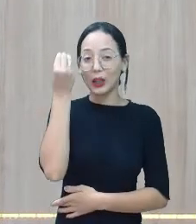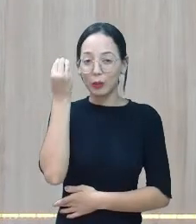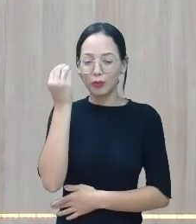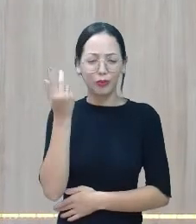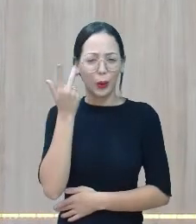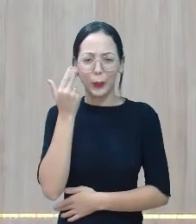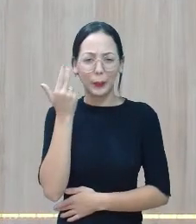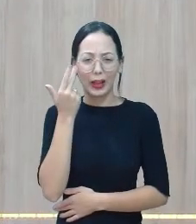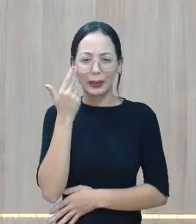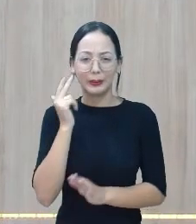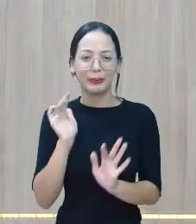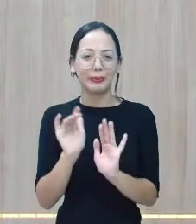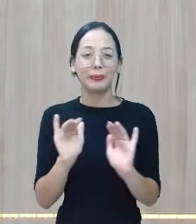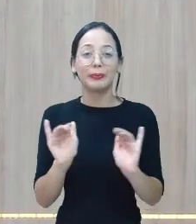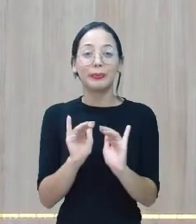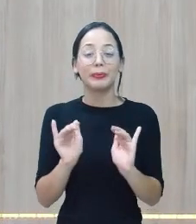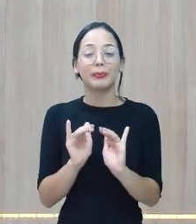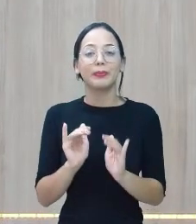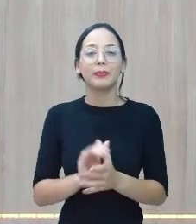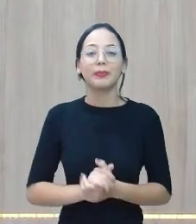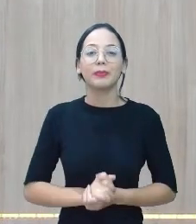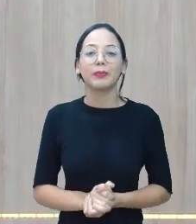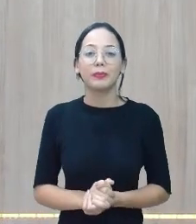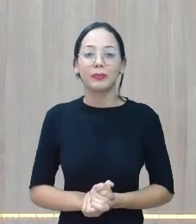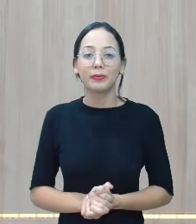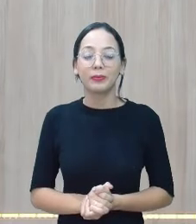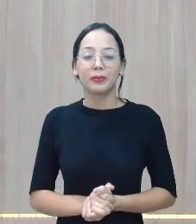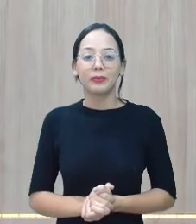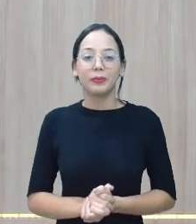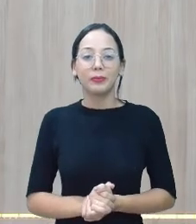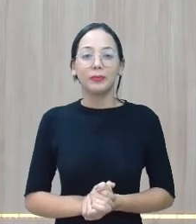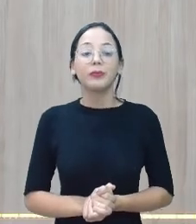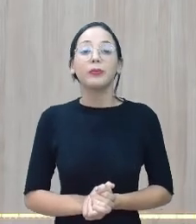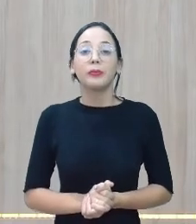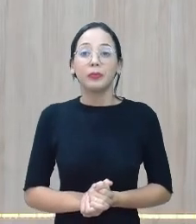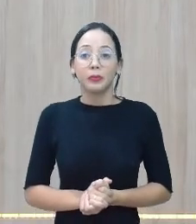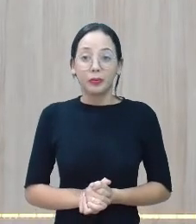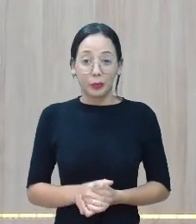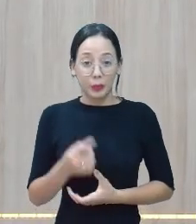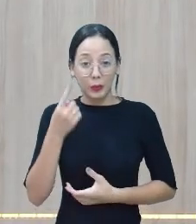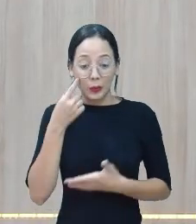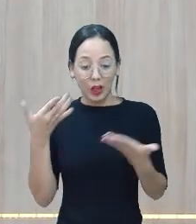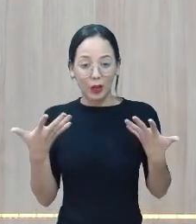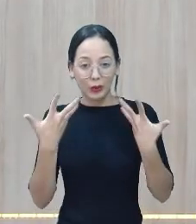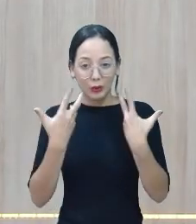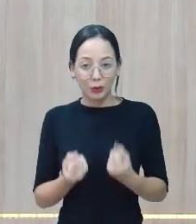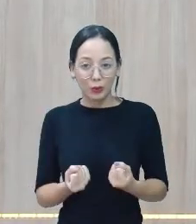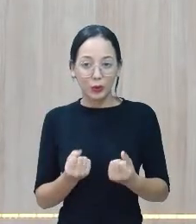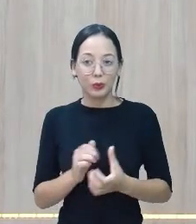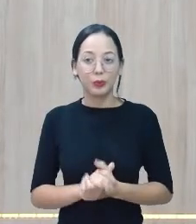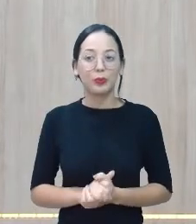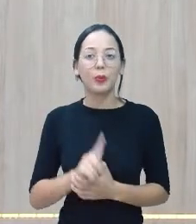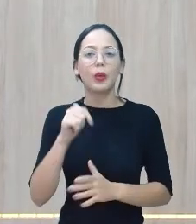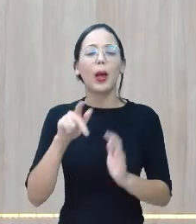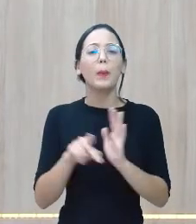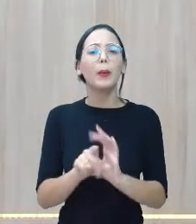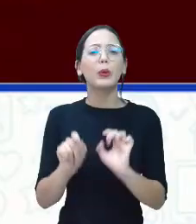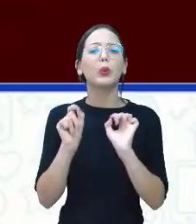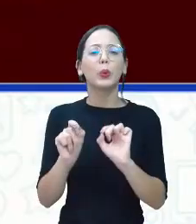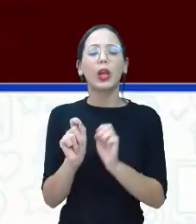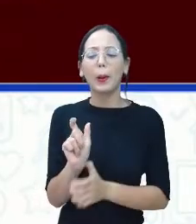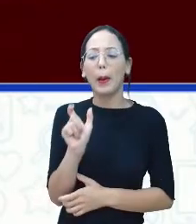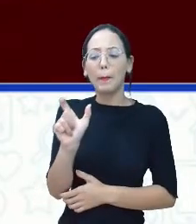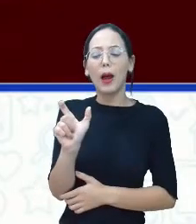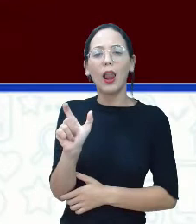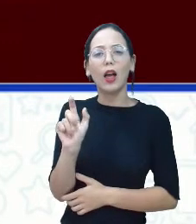isso é normal, não é? Faz parte da nossa vida. Então, vamos lá. Vocativo é aquela palavra